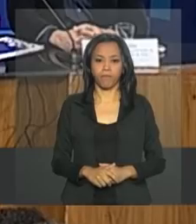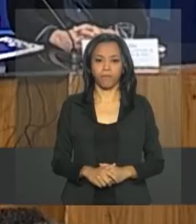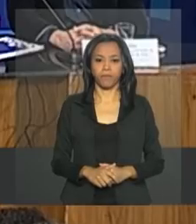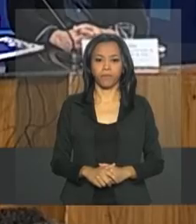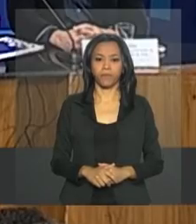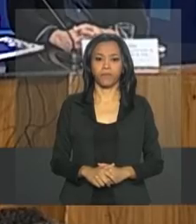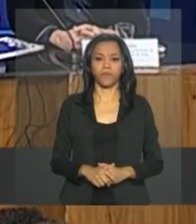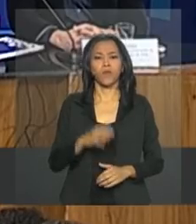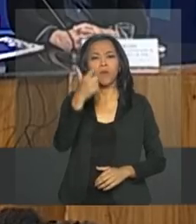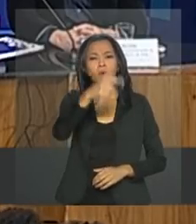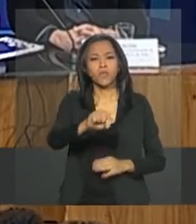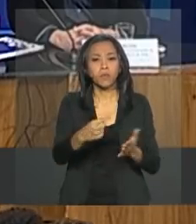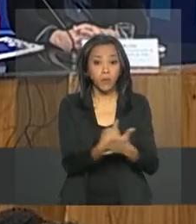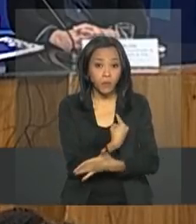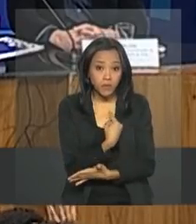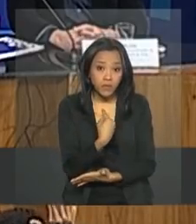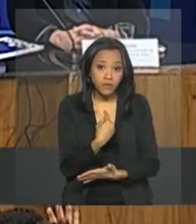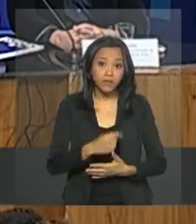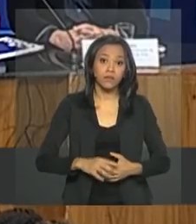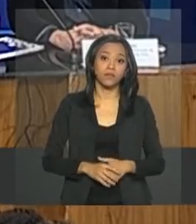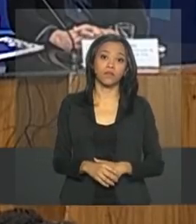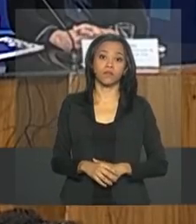alguém mais